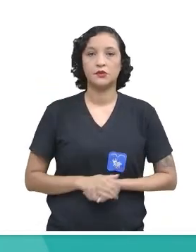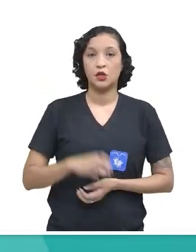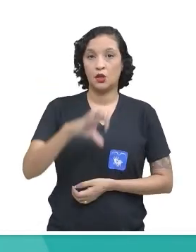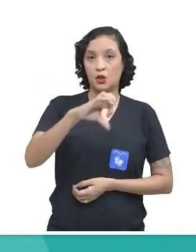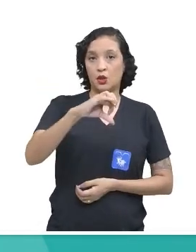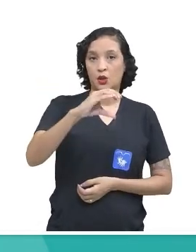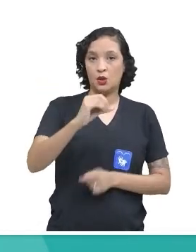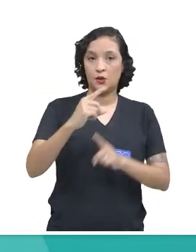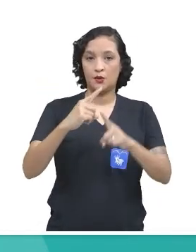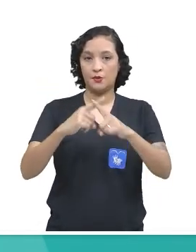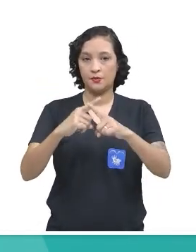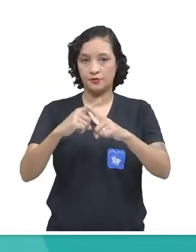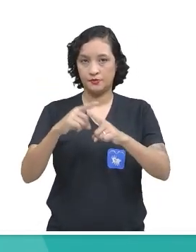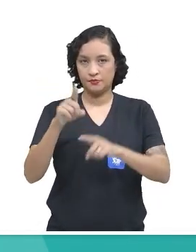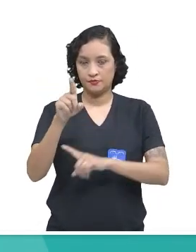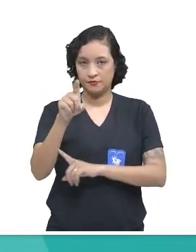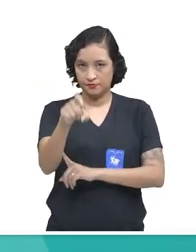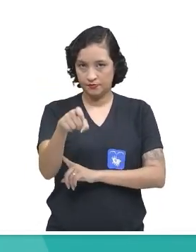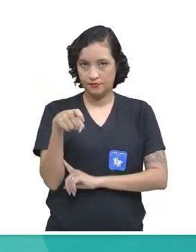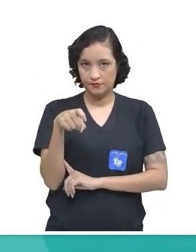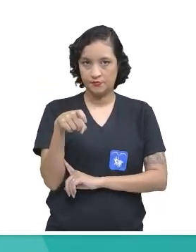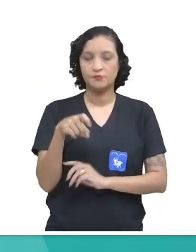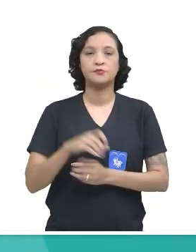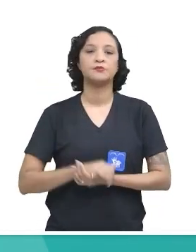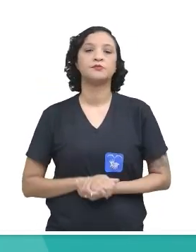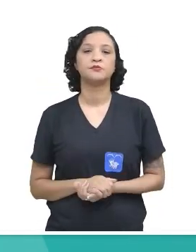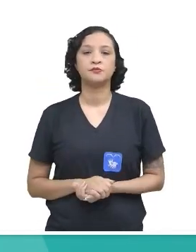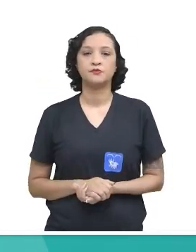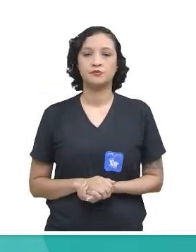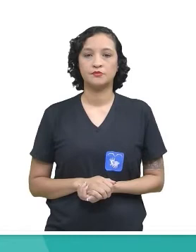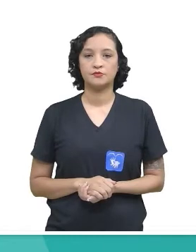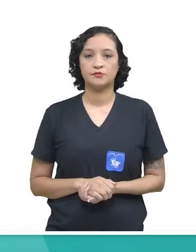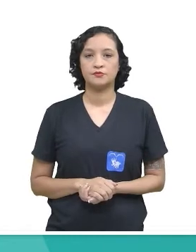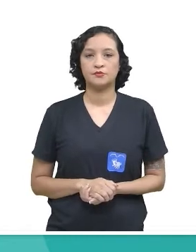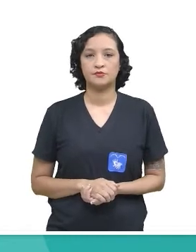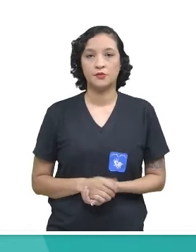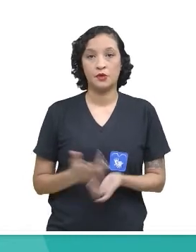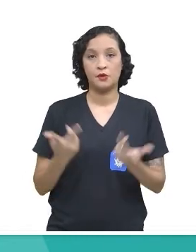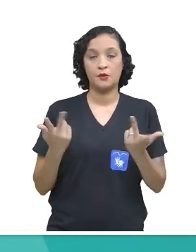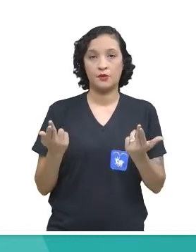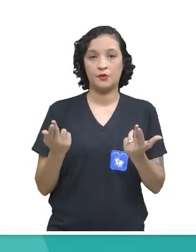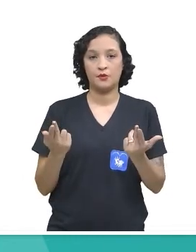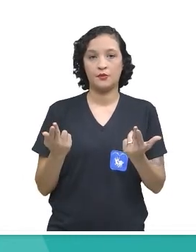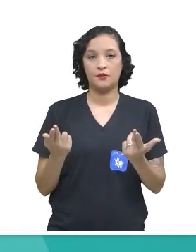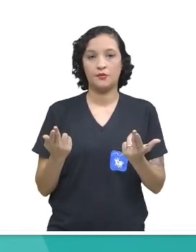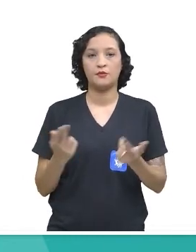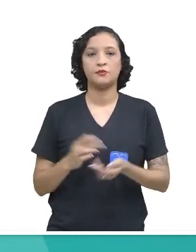90 vezes o x, isso vai ser igual